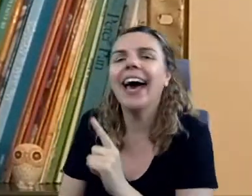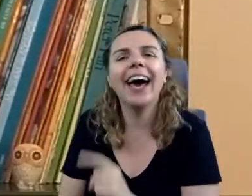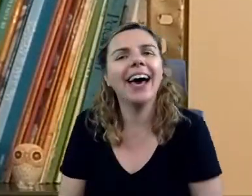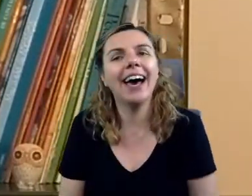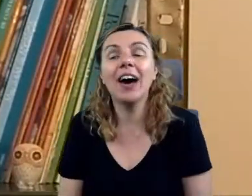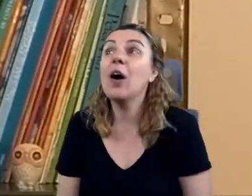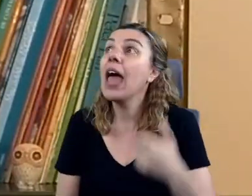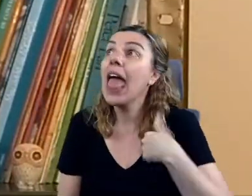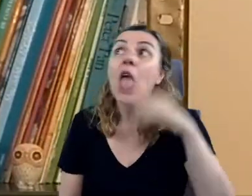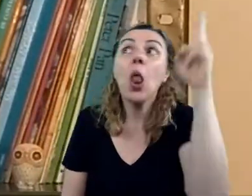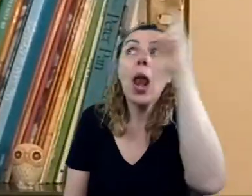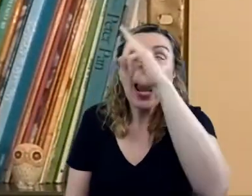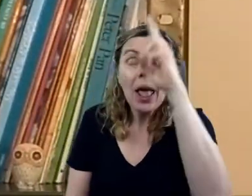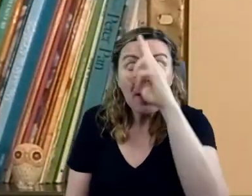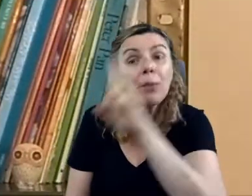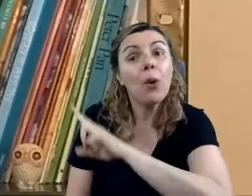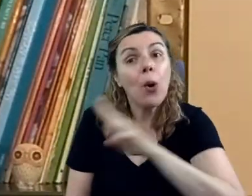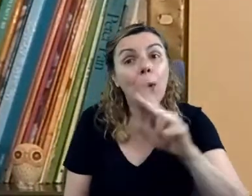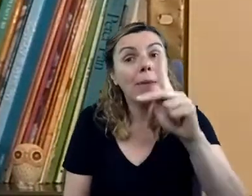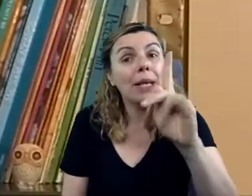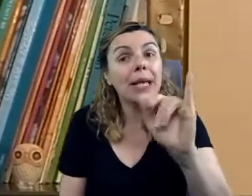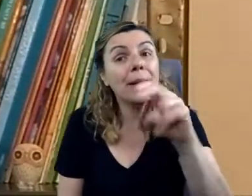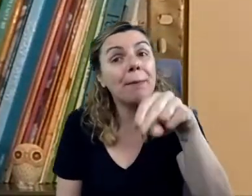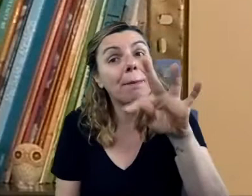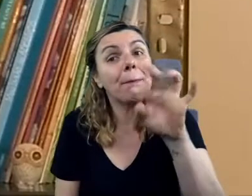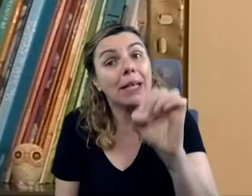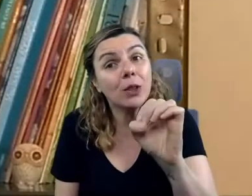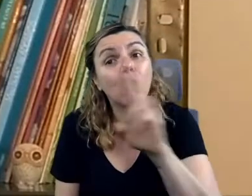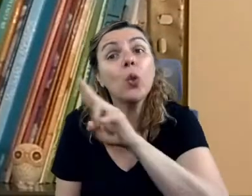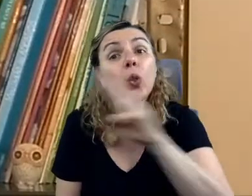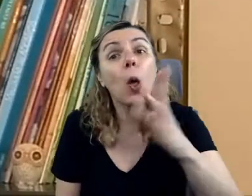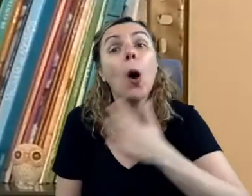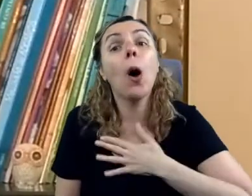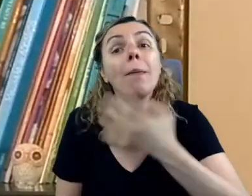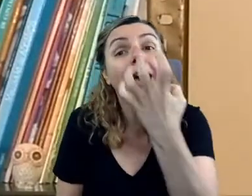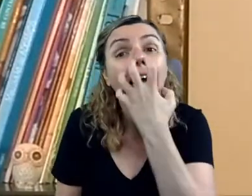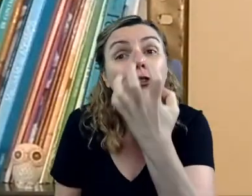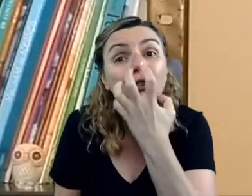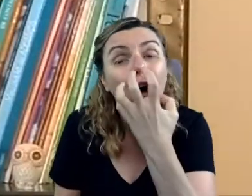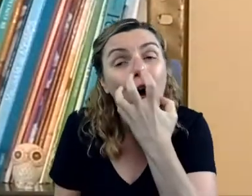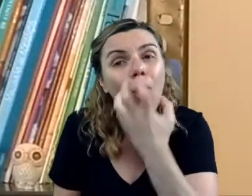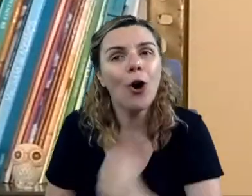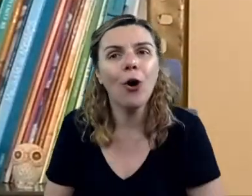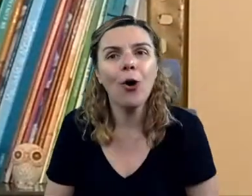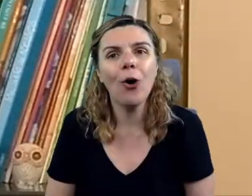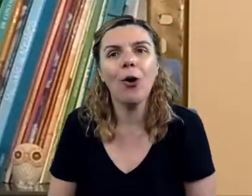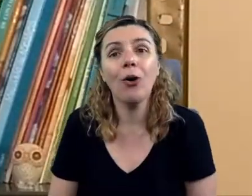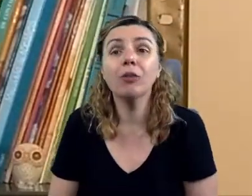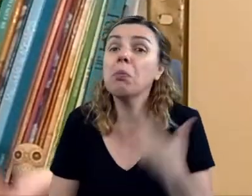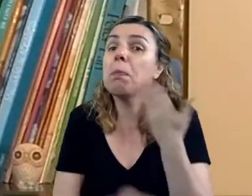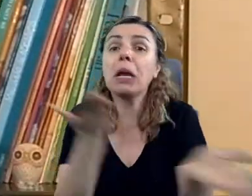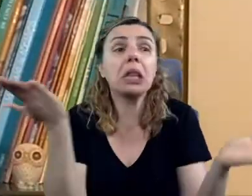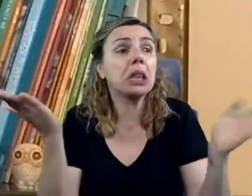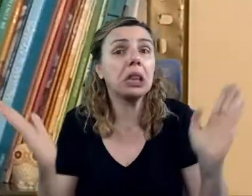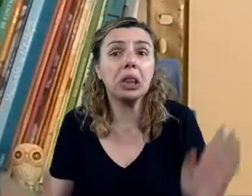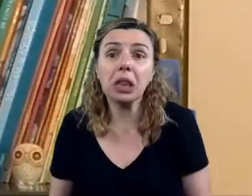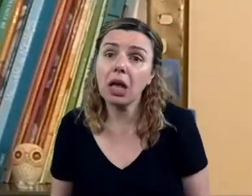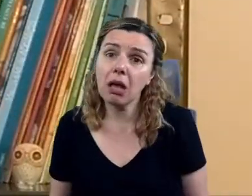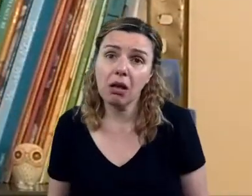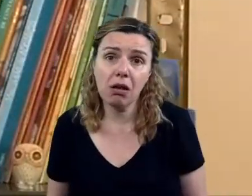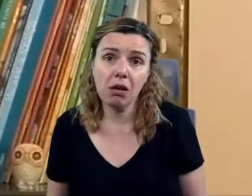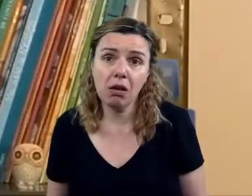Não, estou dizendo que minha lembrança se chama Pinto. Meu cachorro, Pinto. Ele se